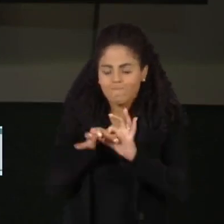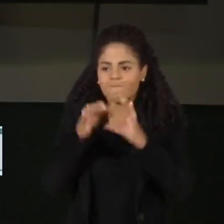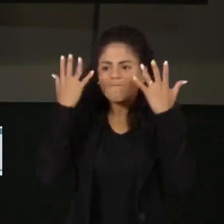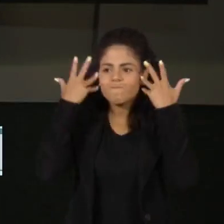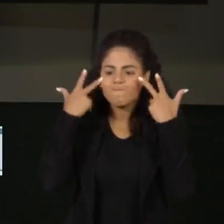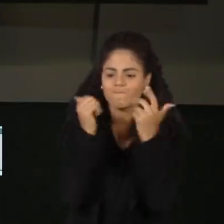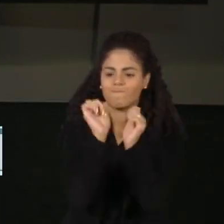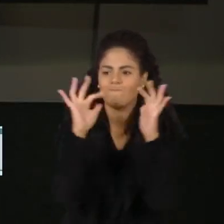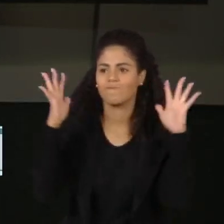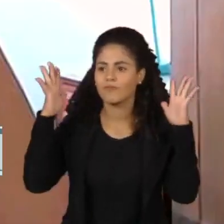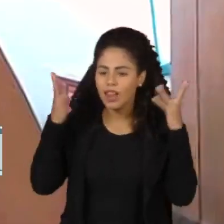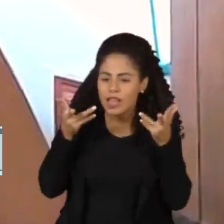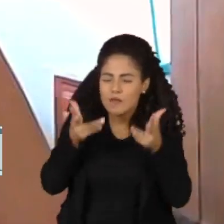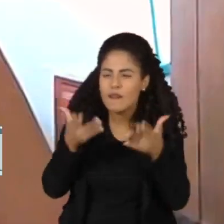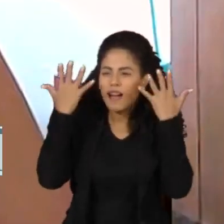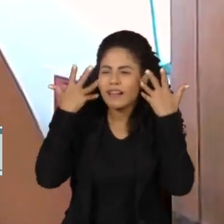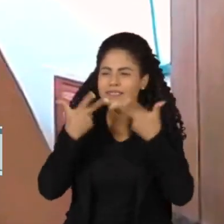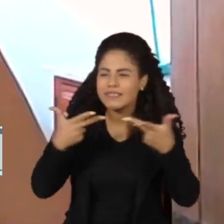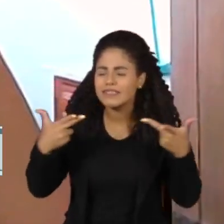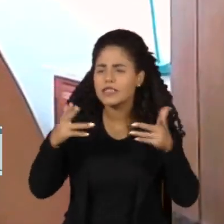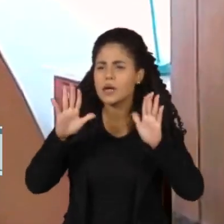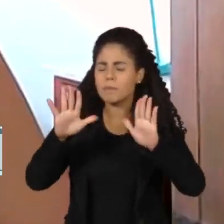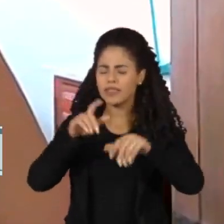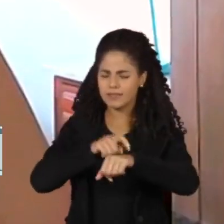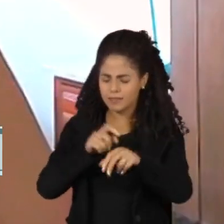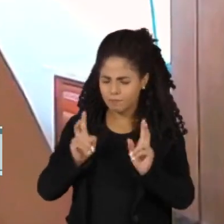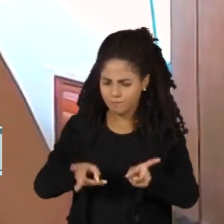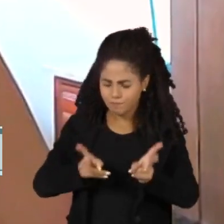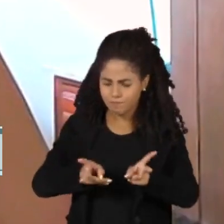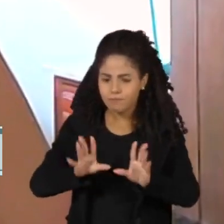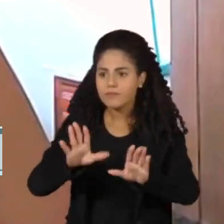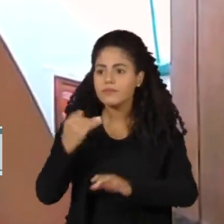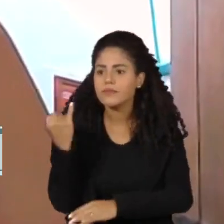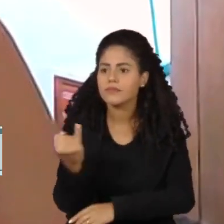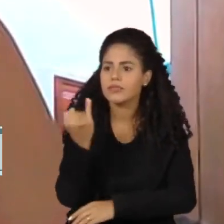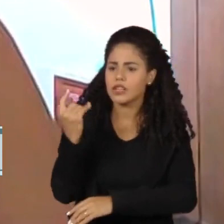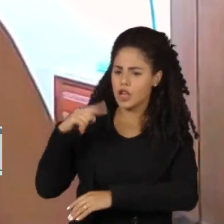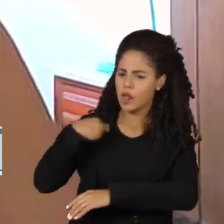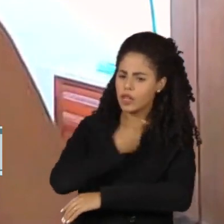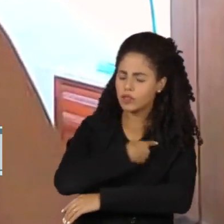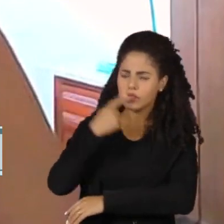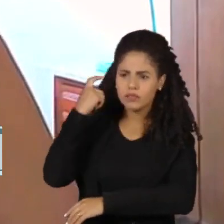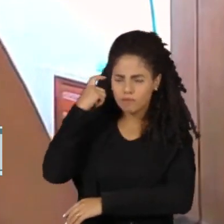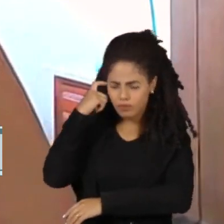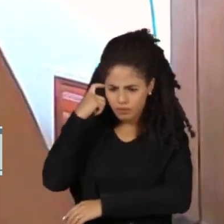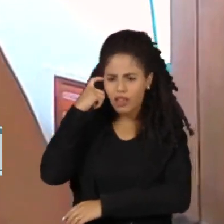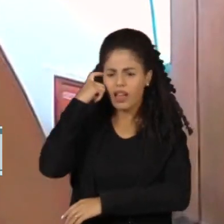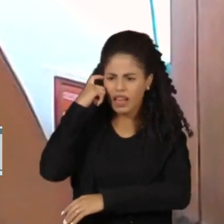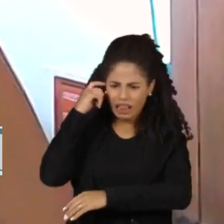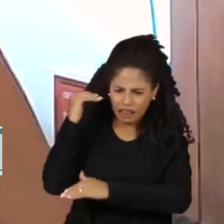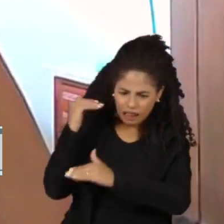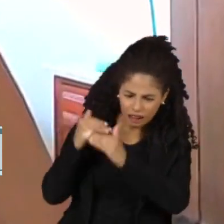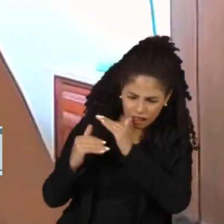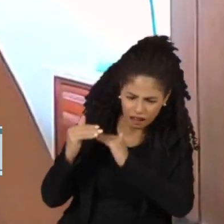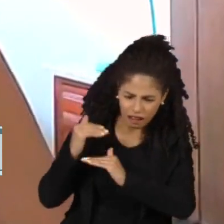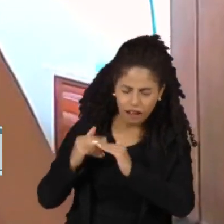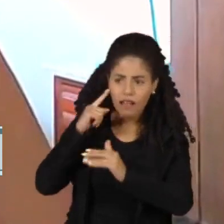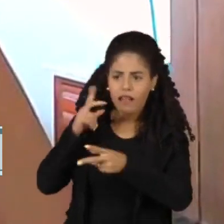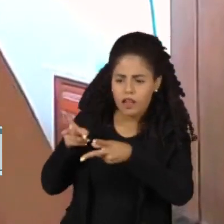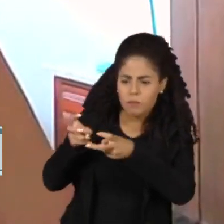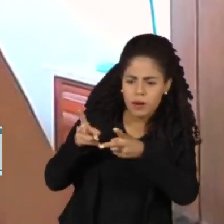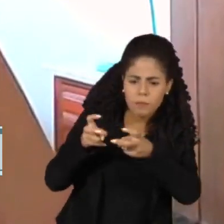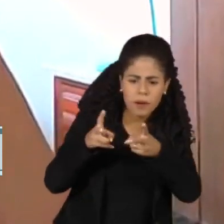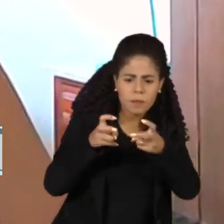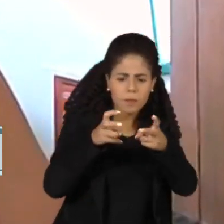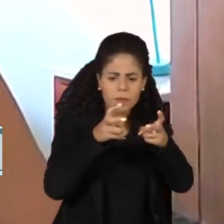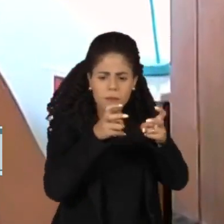como os outros animais. Mas ao mesmo tempo, agora é muito importante que a gente retroceda um pouco e perceba essa unidade